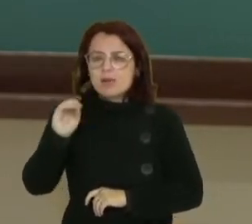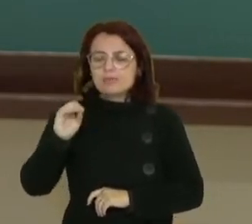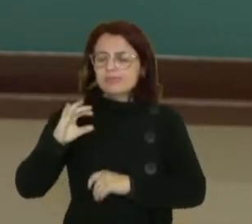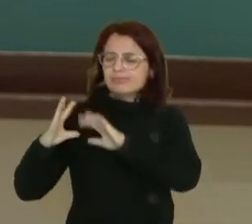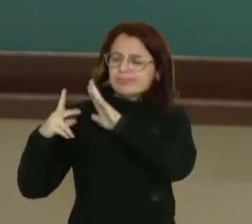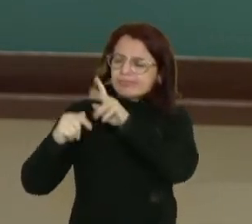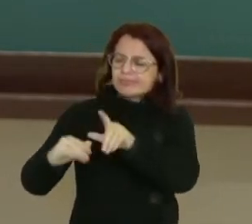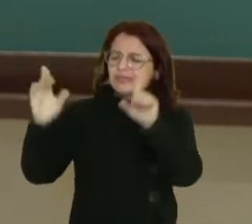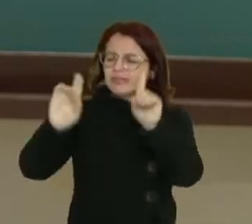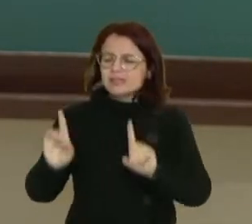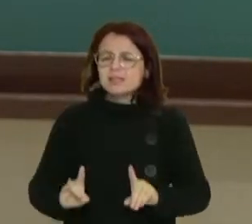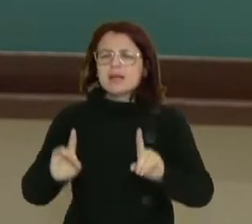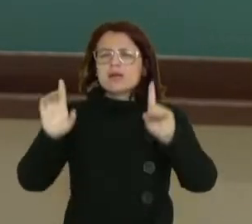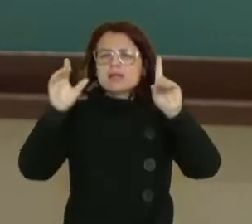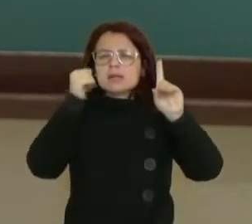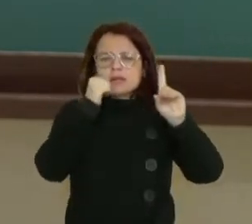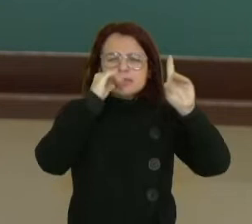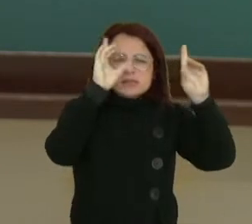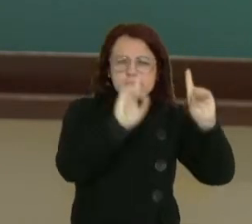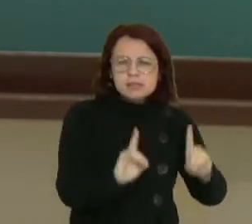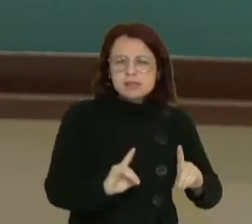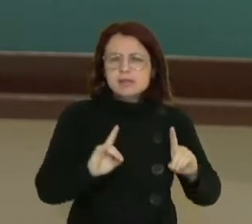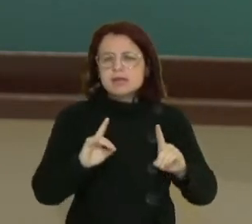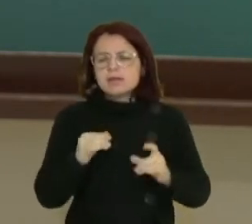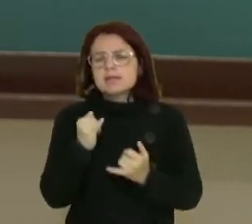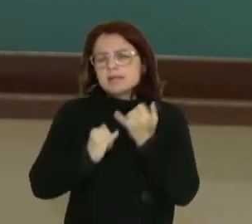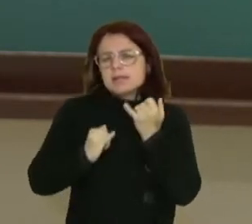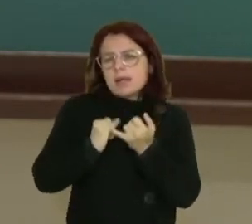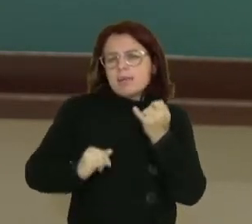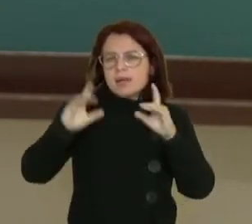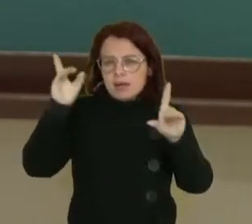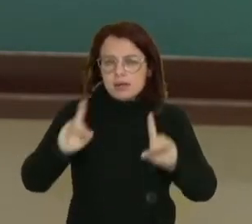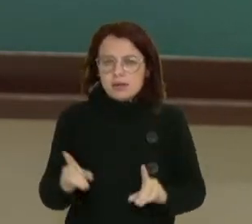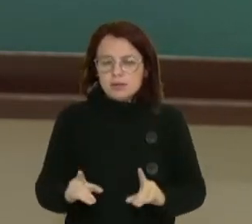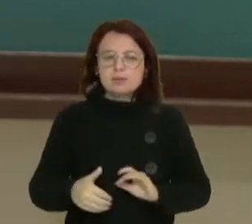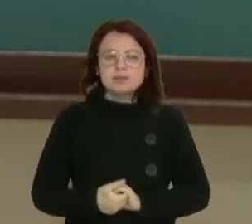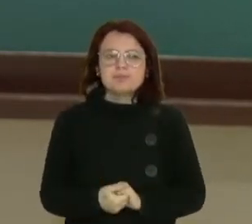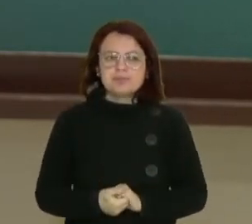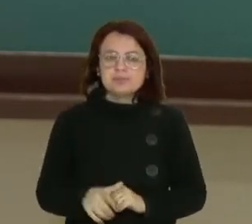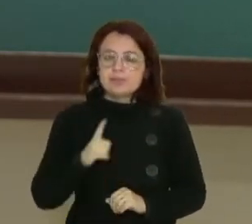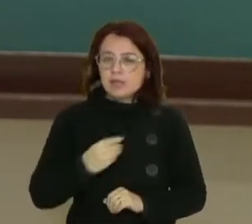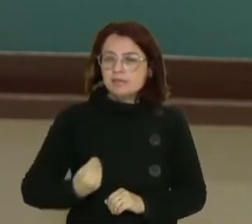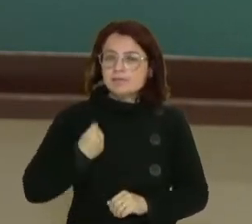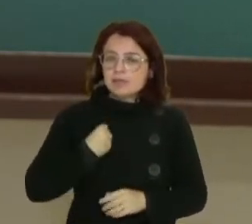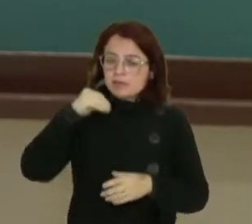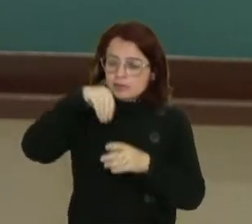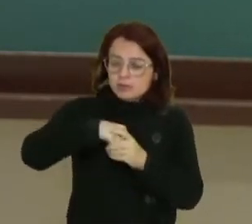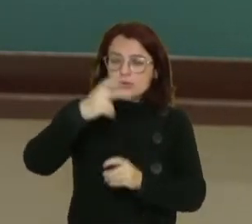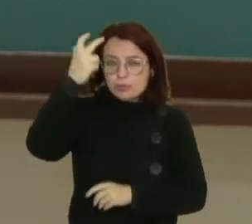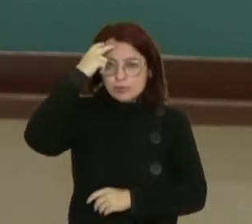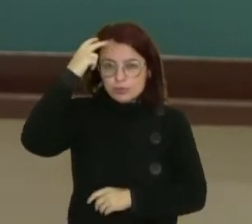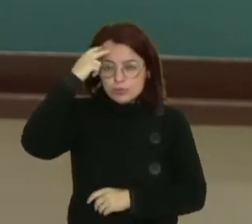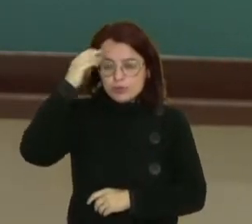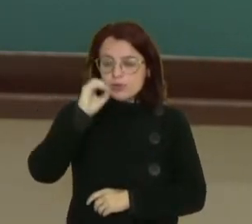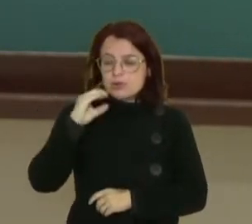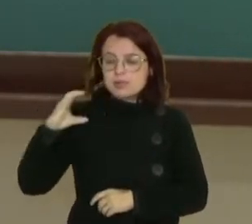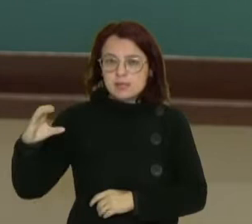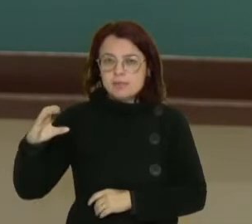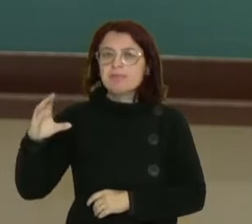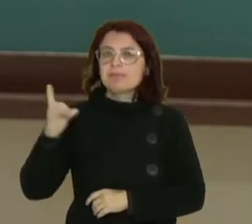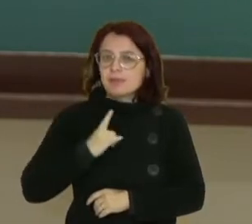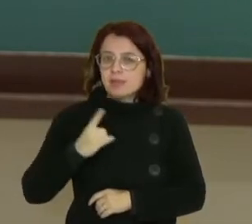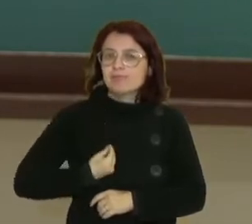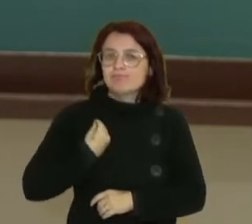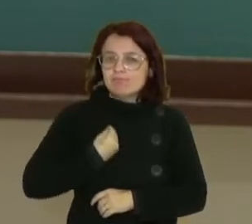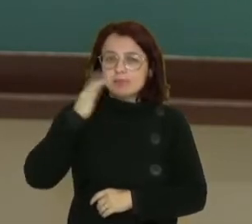deuses e deusas, semideuses, titãs da mitologia grega presente na cultura ocidental, que fazem parte